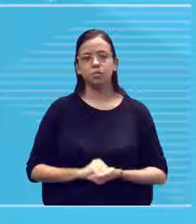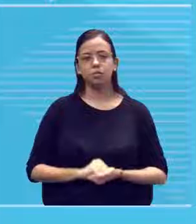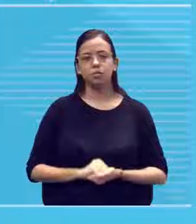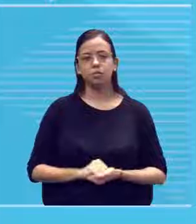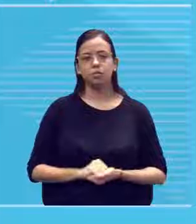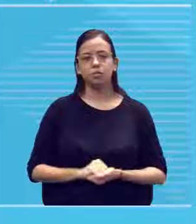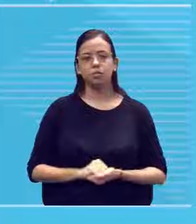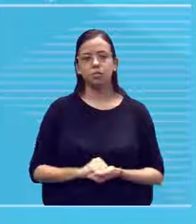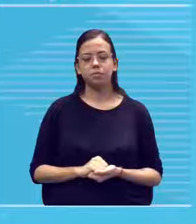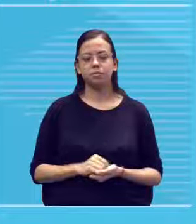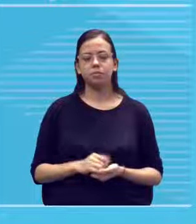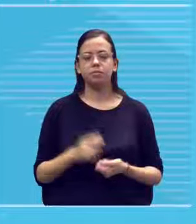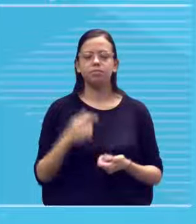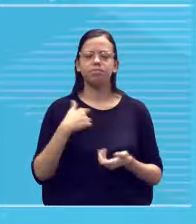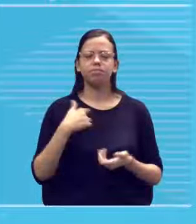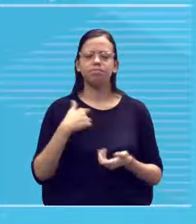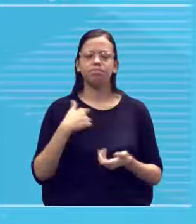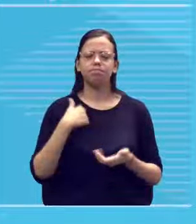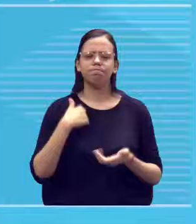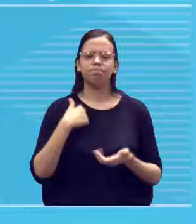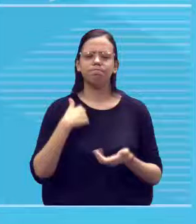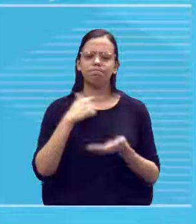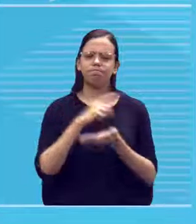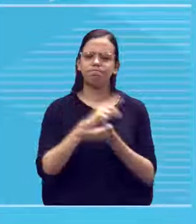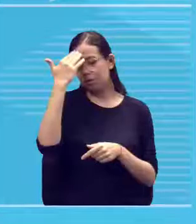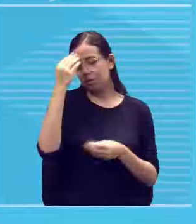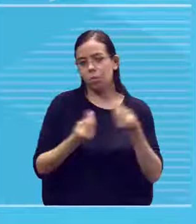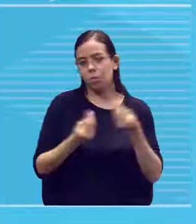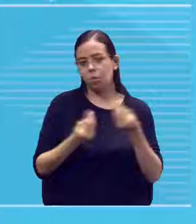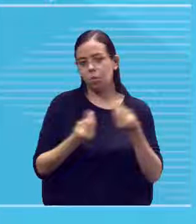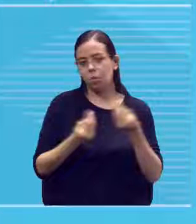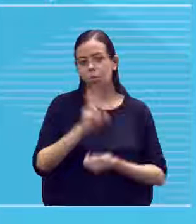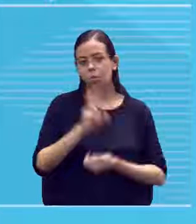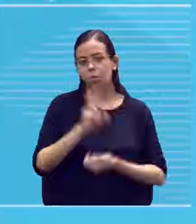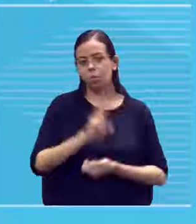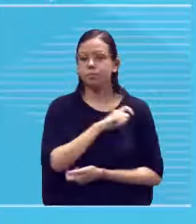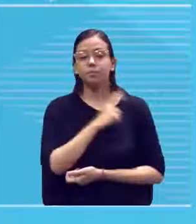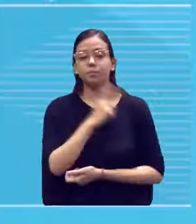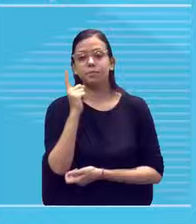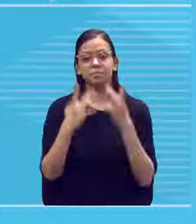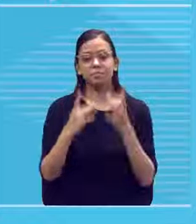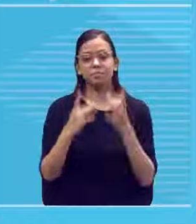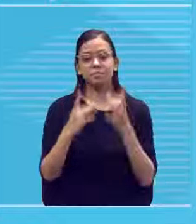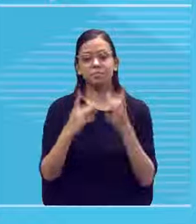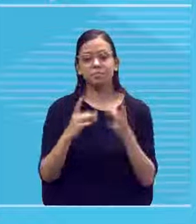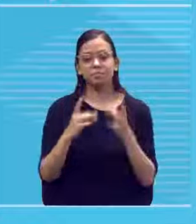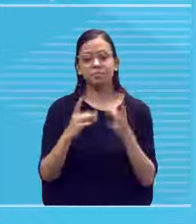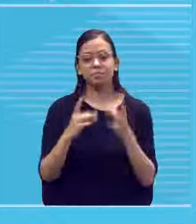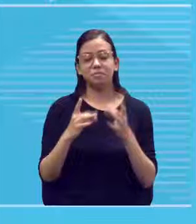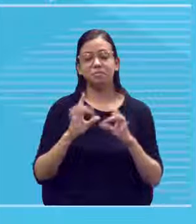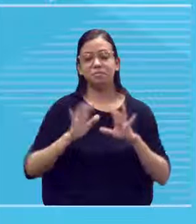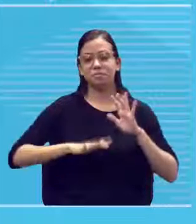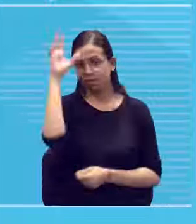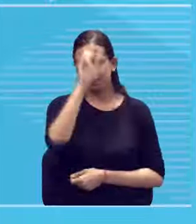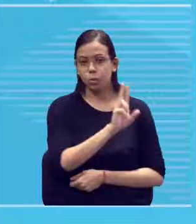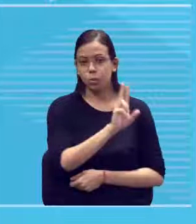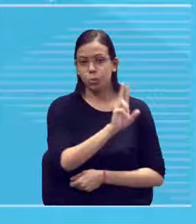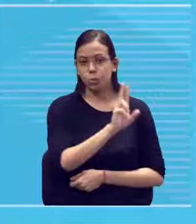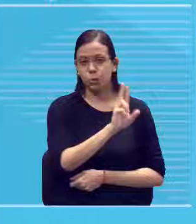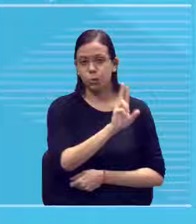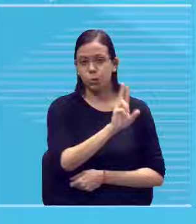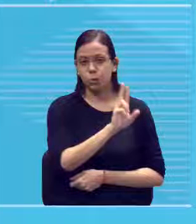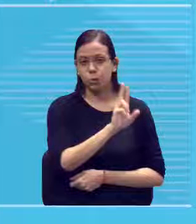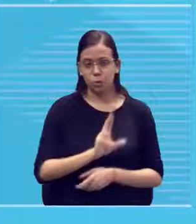haver olha nenenzinha o seguinte e às vezes é complicado você aprende aqueles nomes